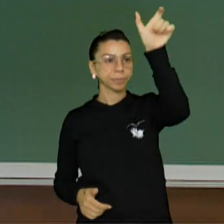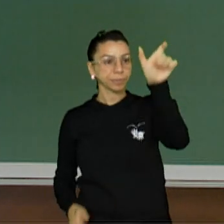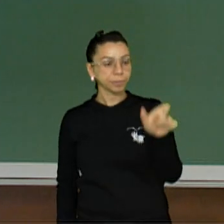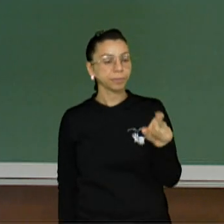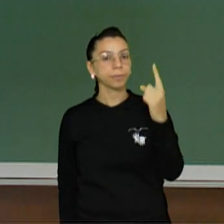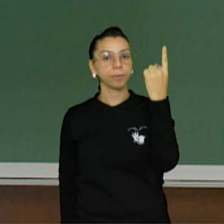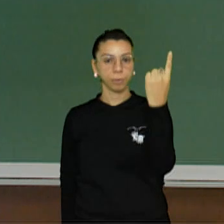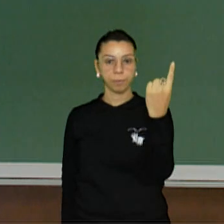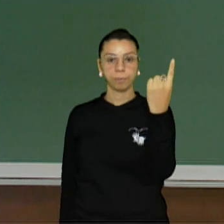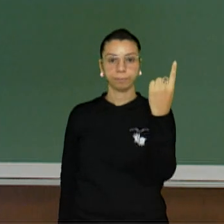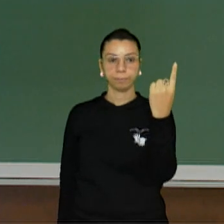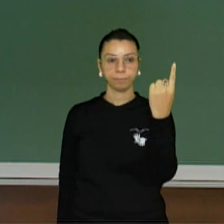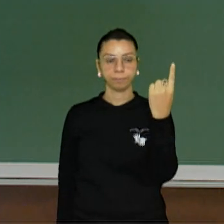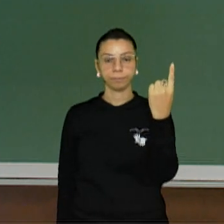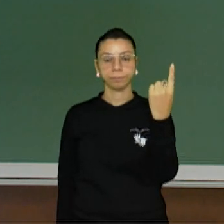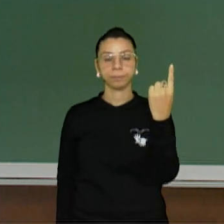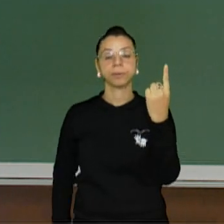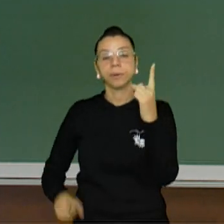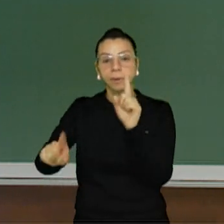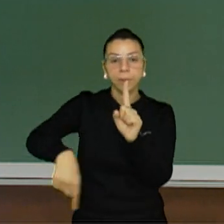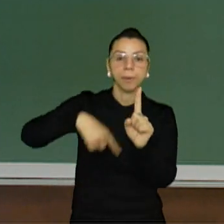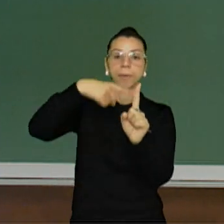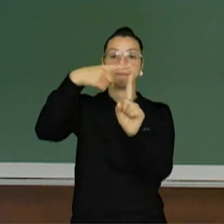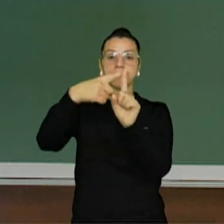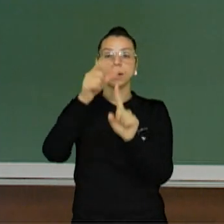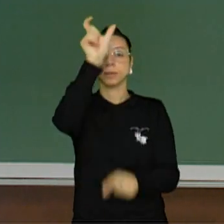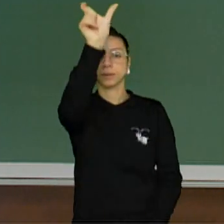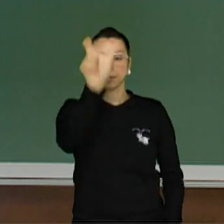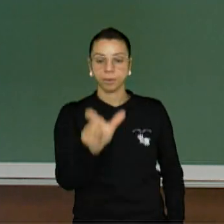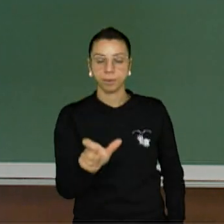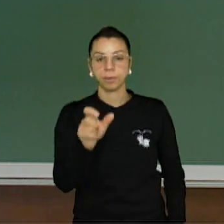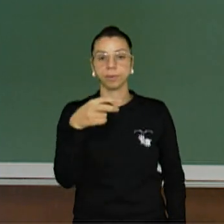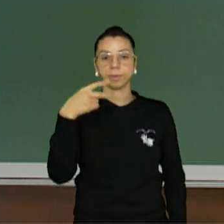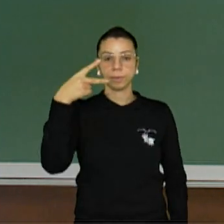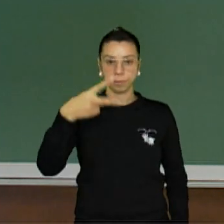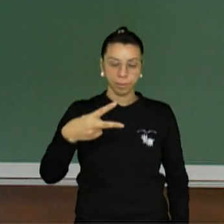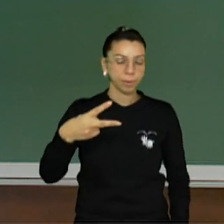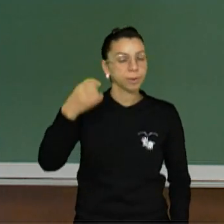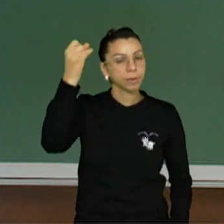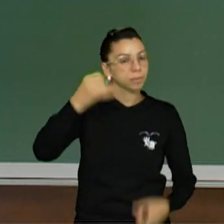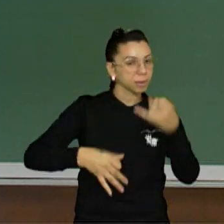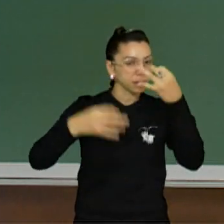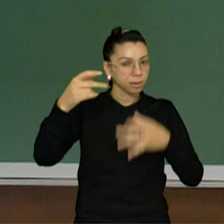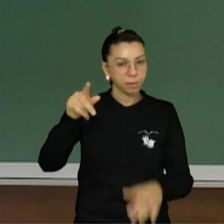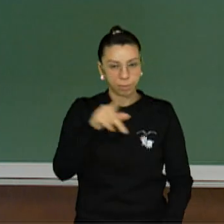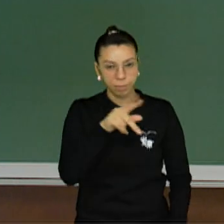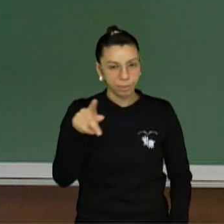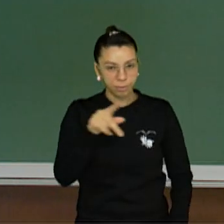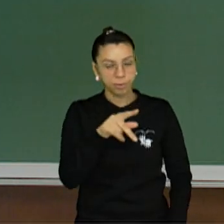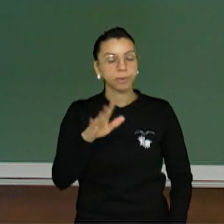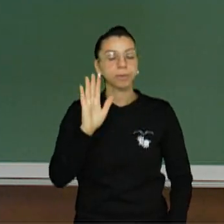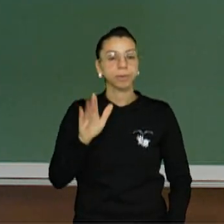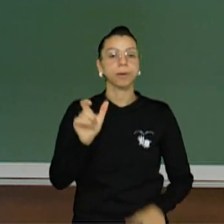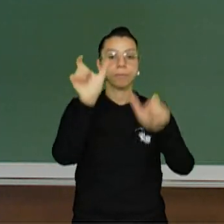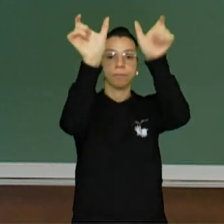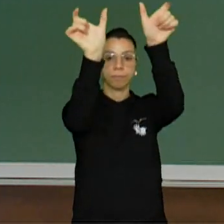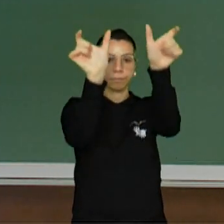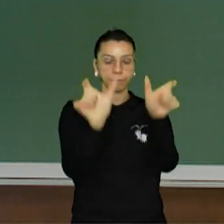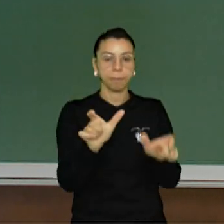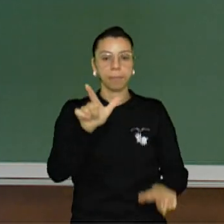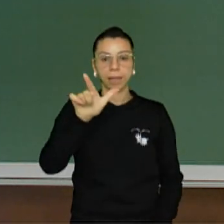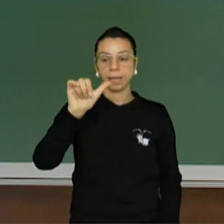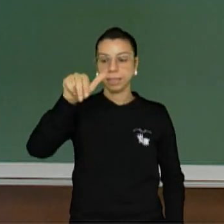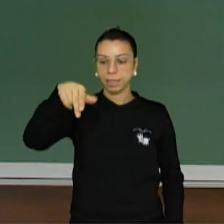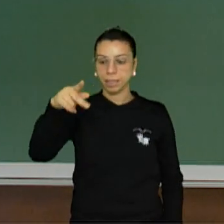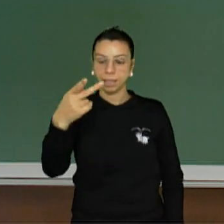né, tá aqui em destaque, mais a linha 2, naquela explicação que a professora fez, eu tinha colocado colunas, mas pode